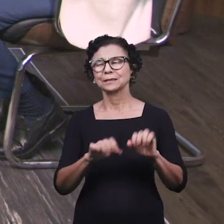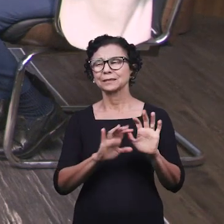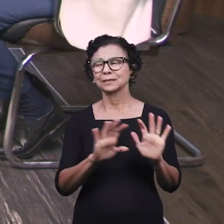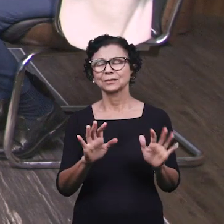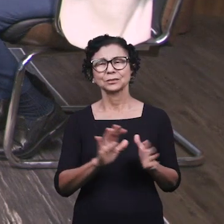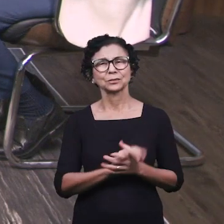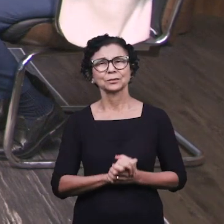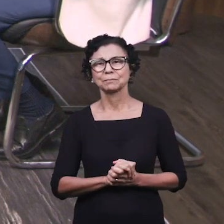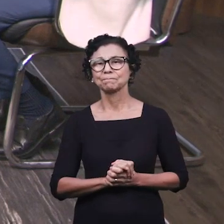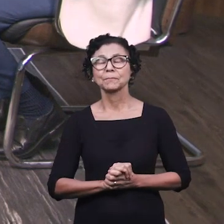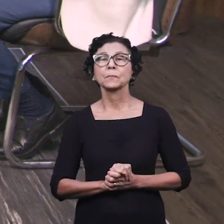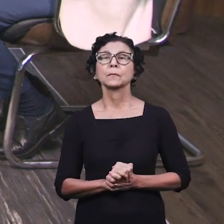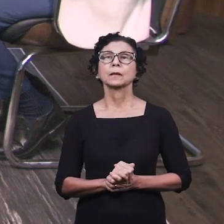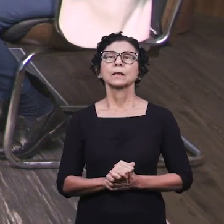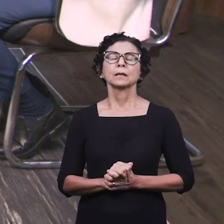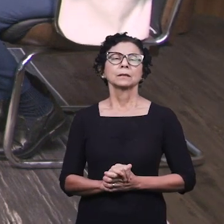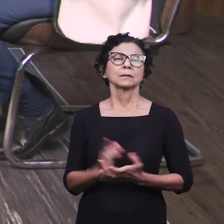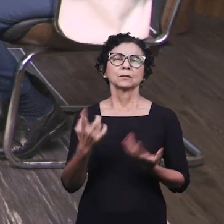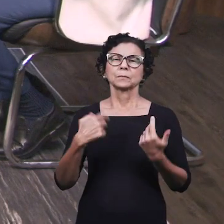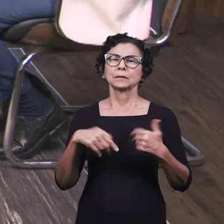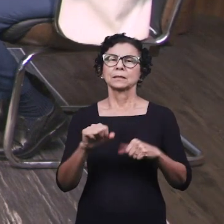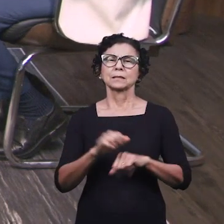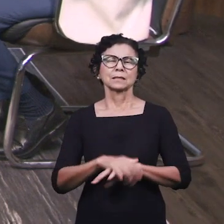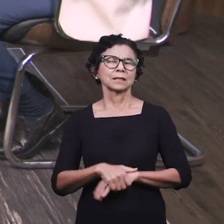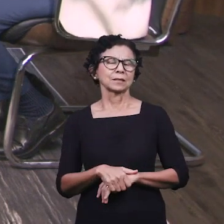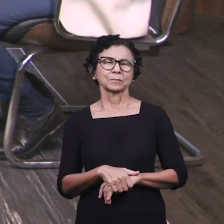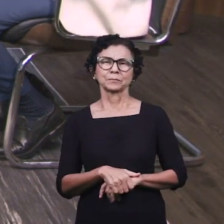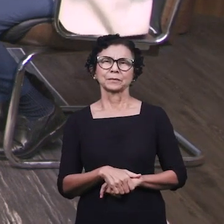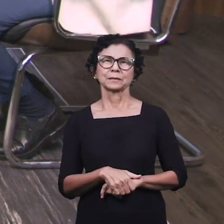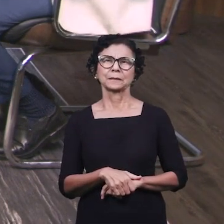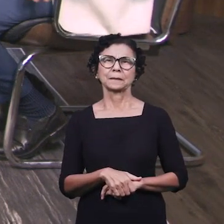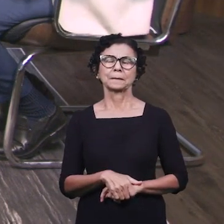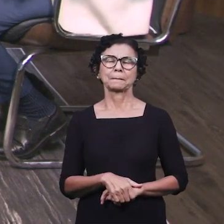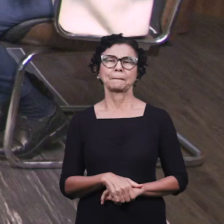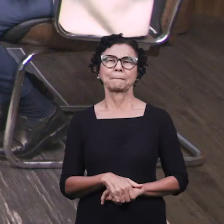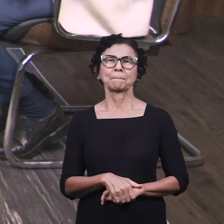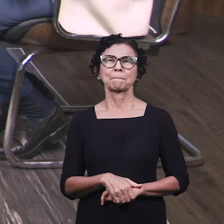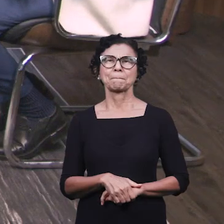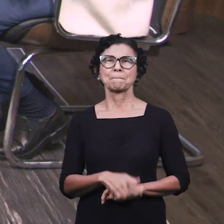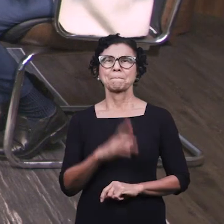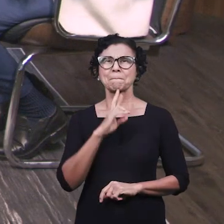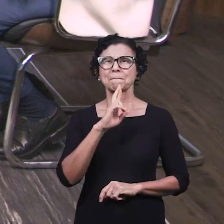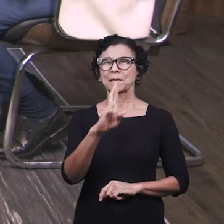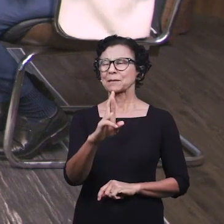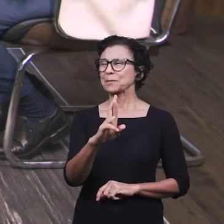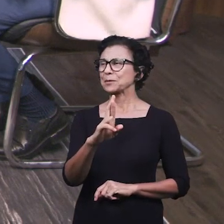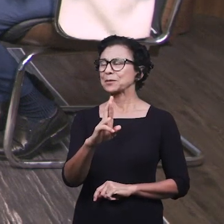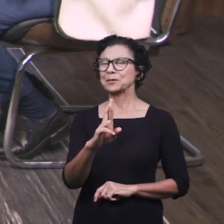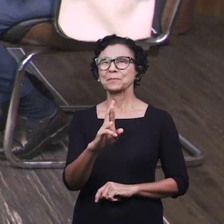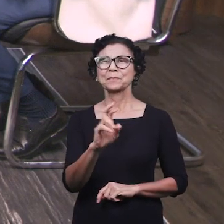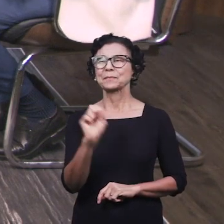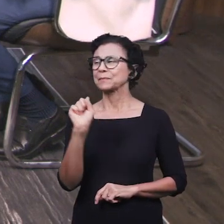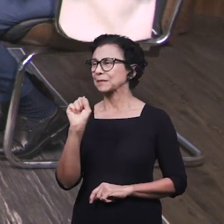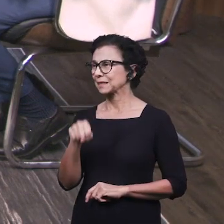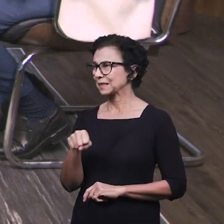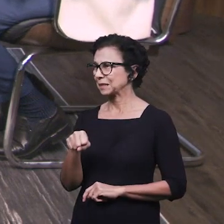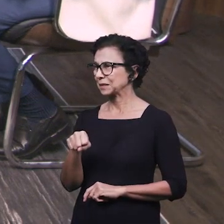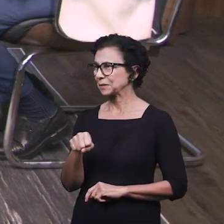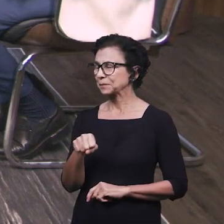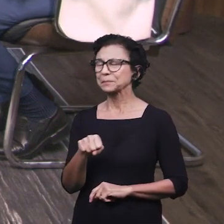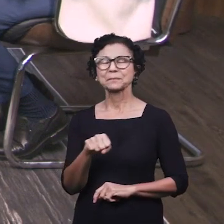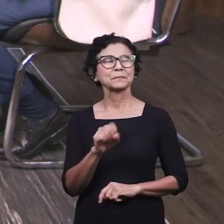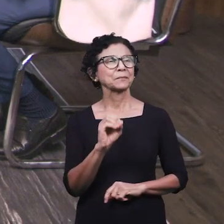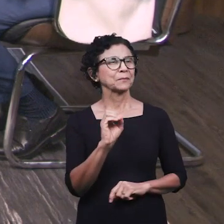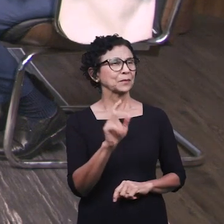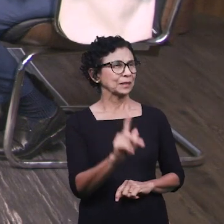tudo isso, não precisamos estar, né, presos a essas peias. Respondi. Respondeu. Eu diria ainda um Chego, detalhe.